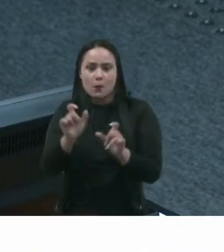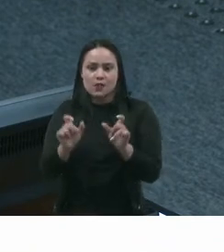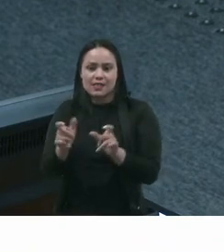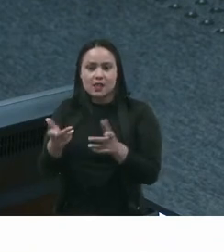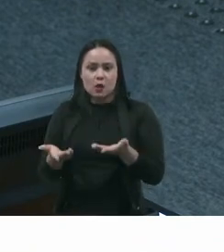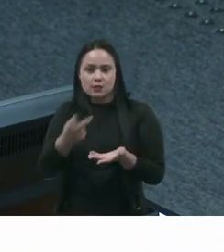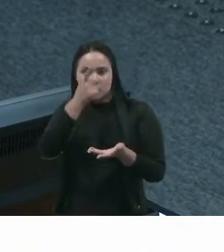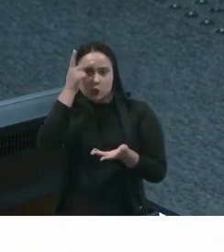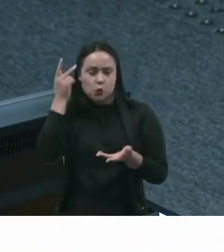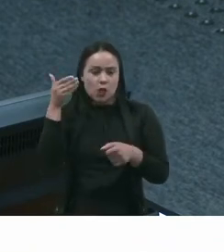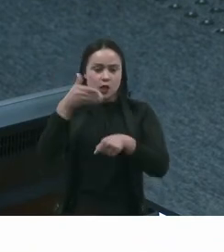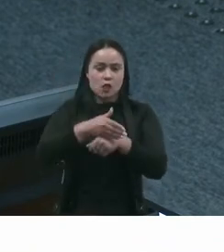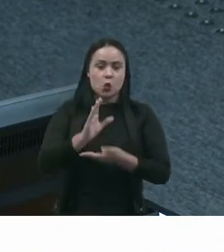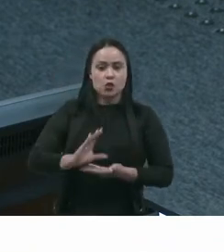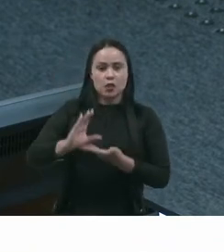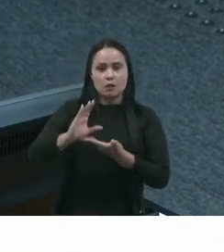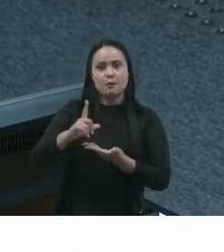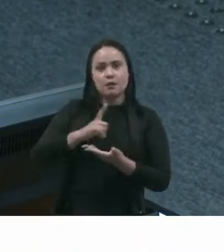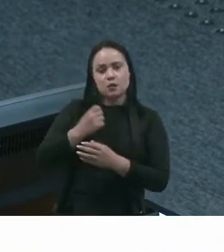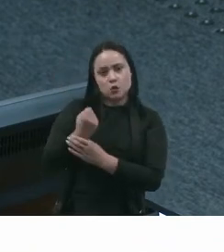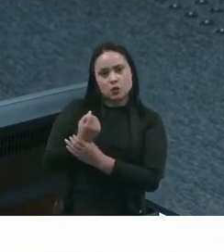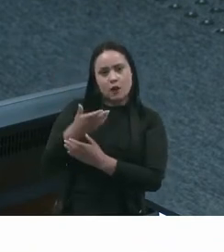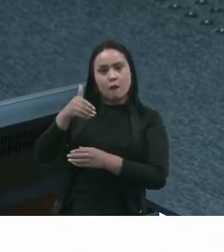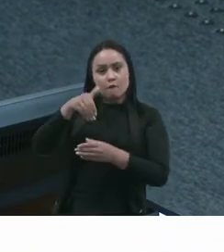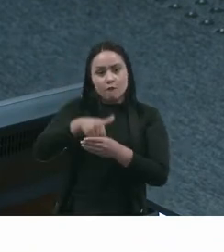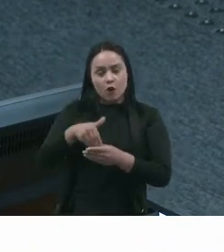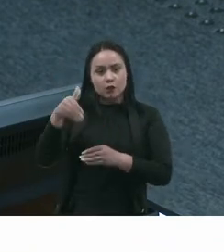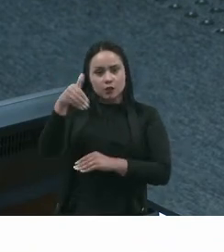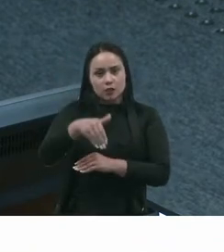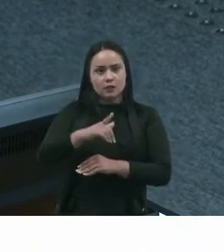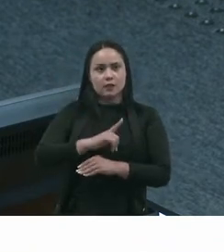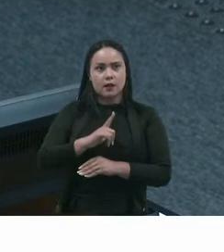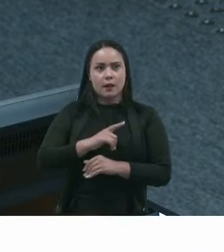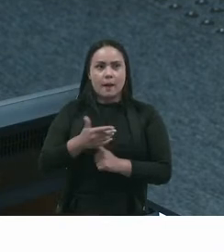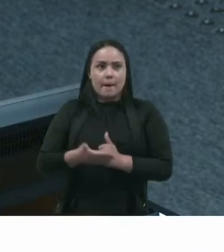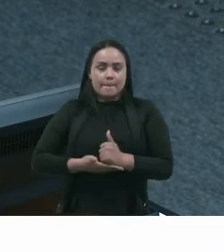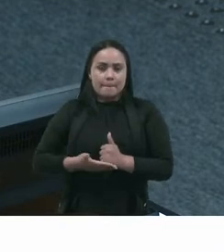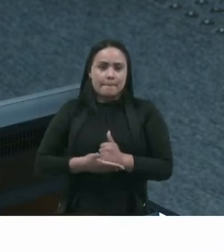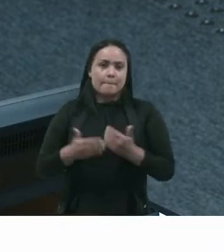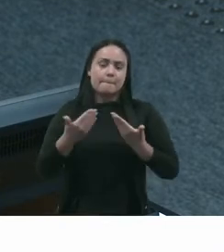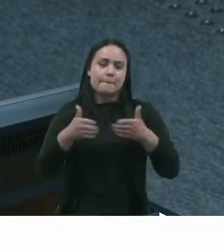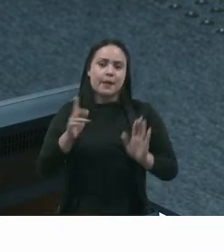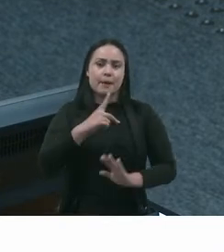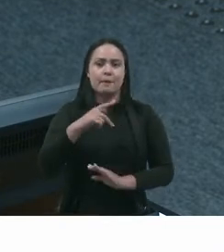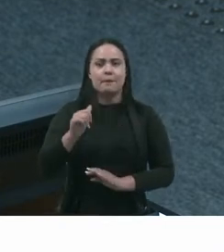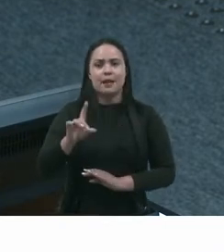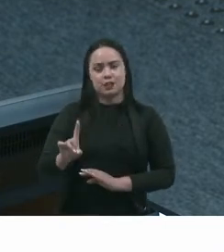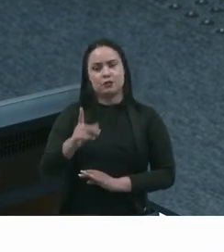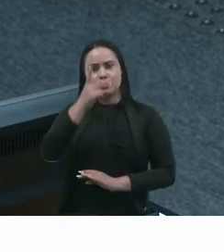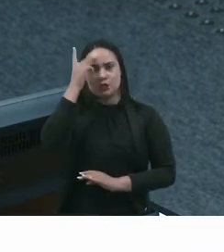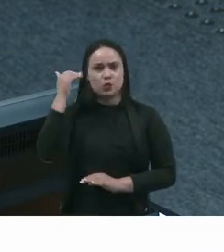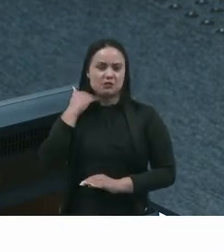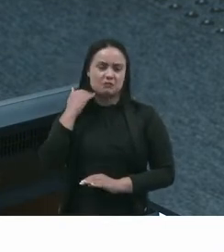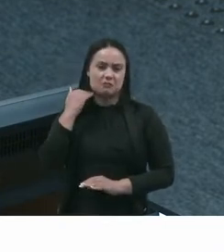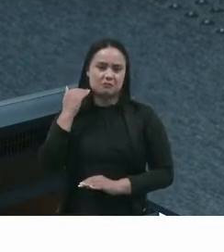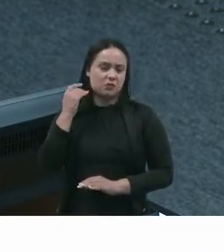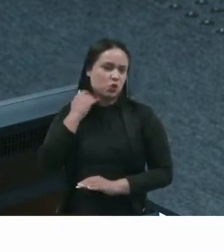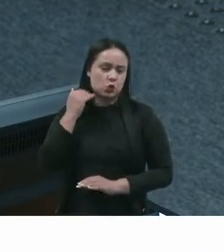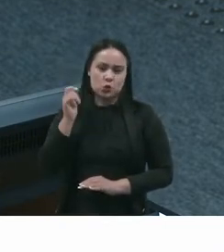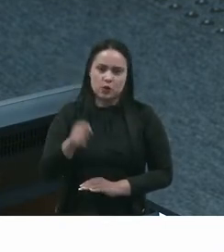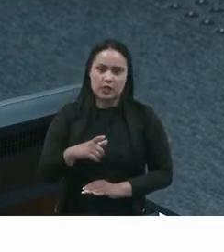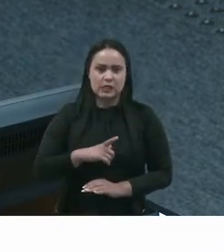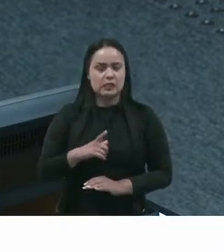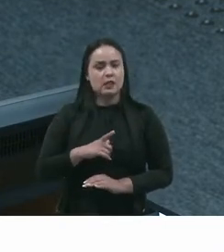conselho para assegurar que os votos que aqui estivessem fossem suficientes para abrir pares contra magistrados, sem que nenhum magistrado